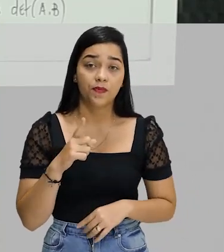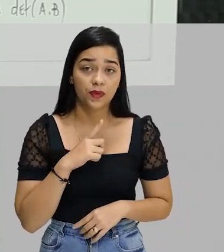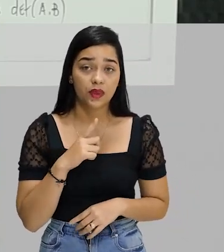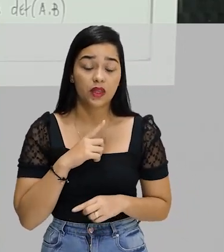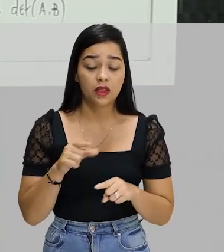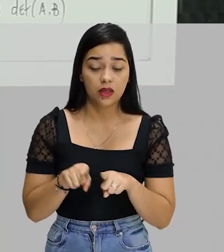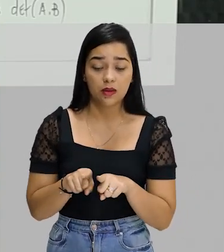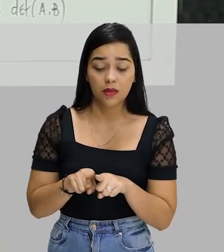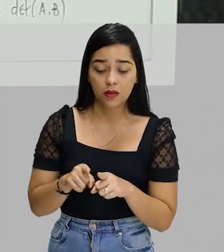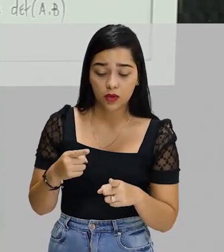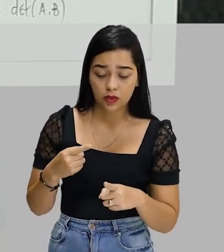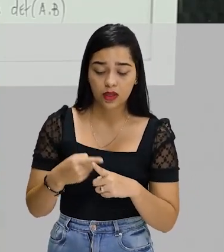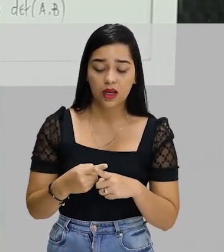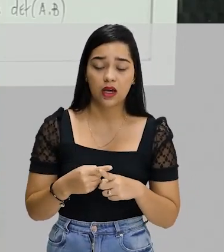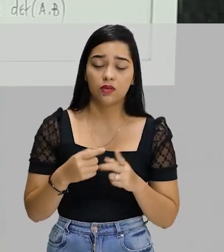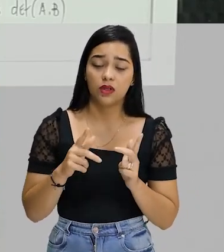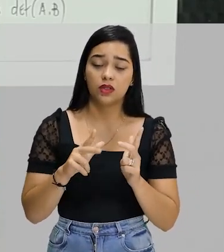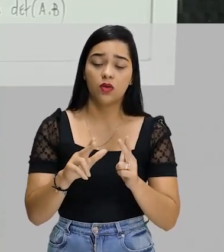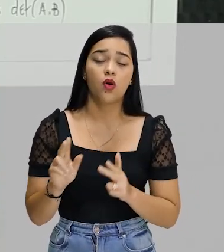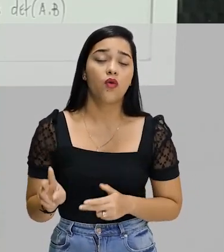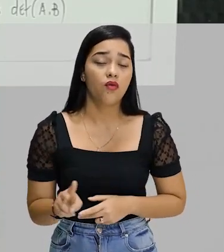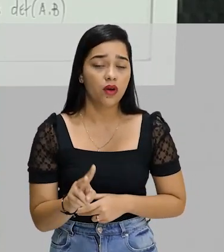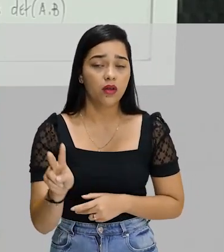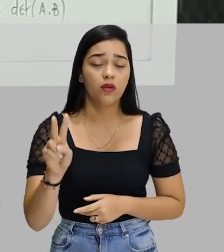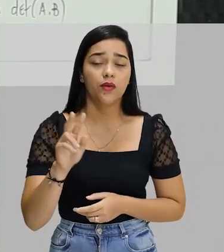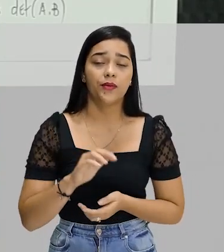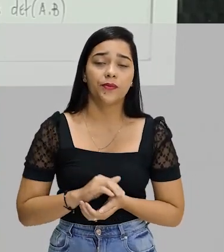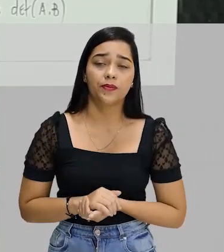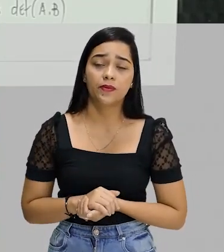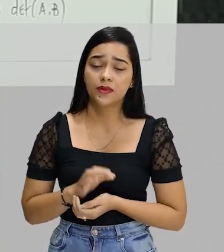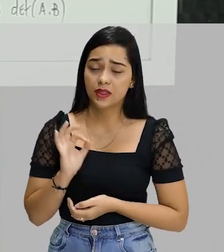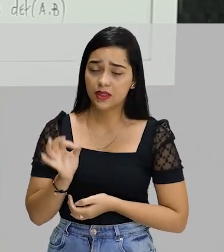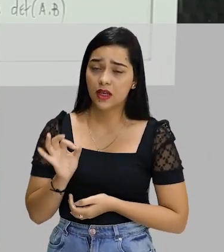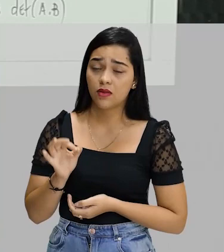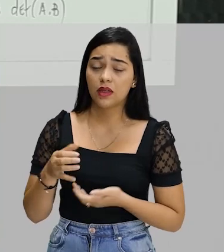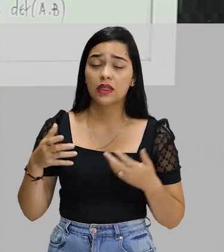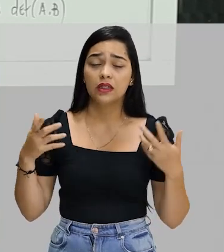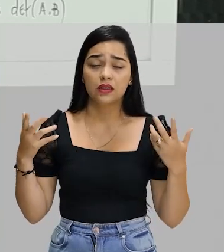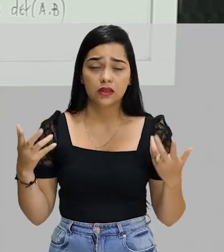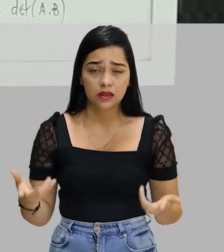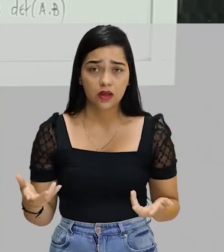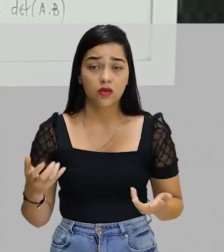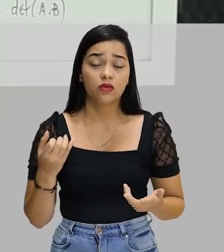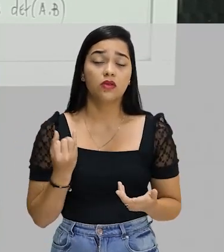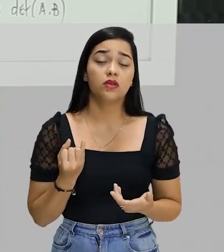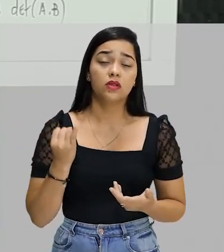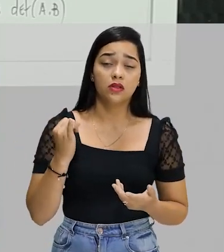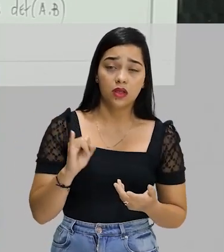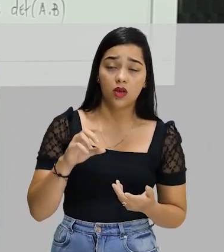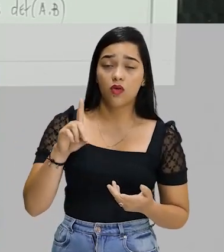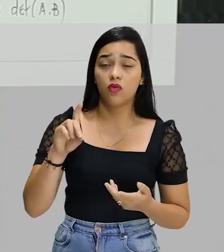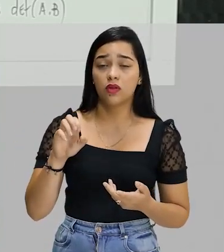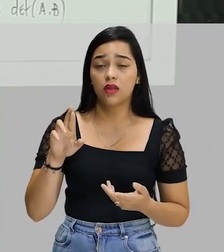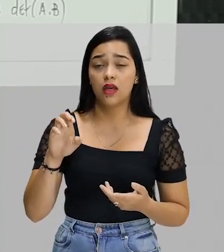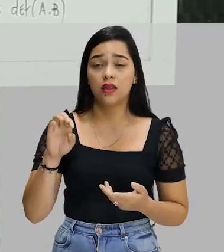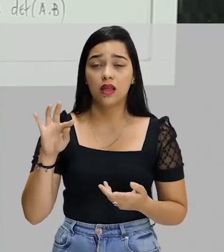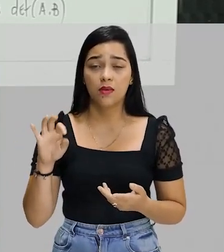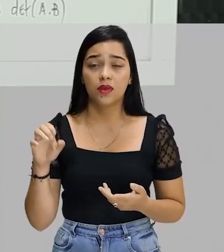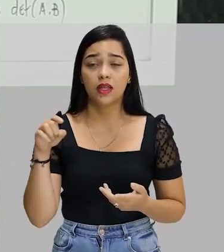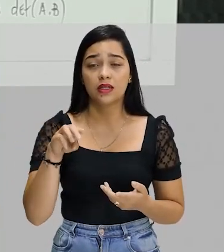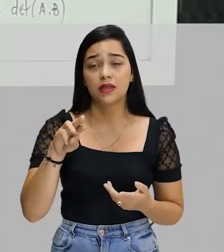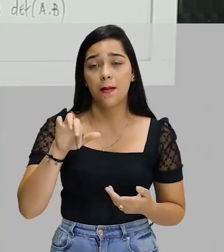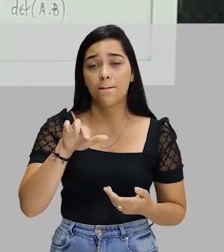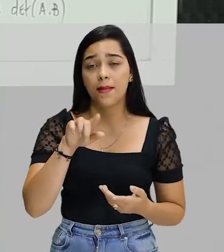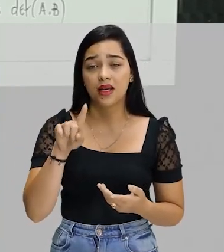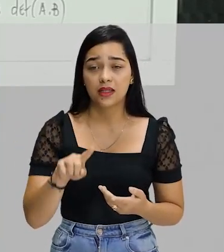determinante também vai ser multiplicado por esse mesmo valor. Certo? Então, se o determinante dessa matriz